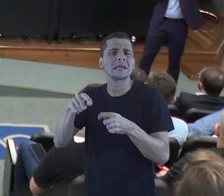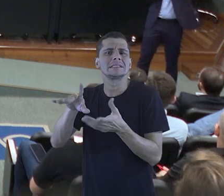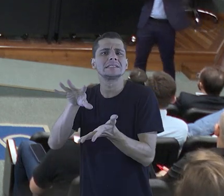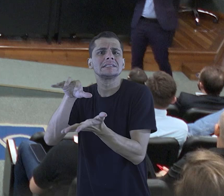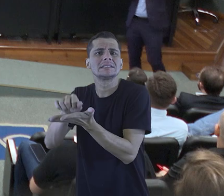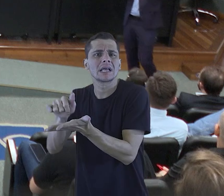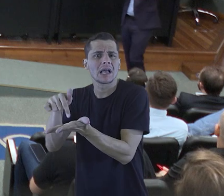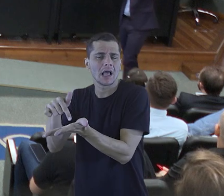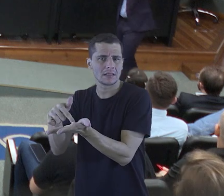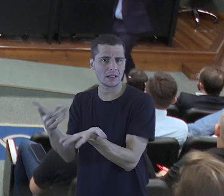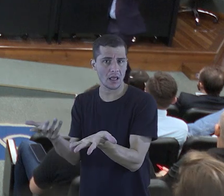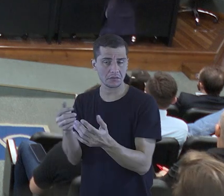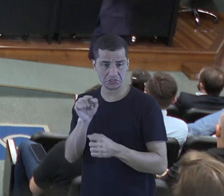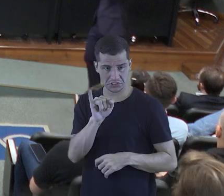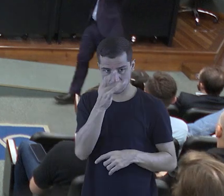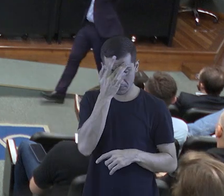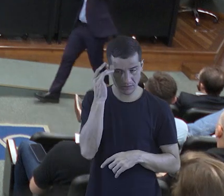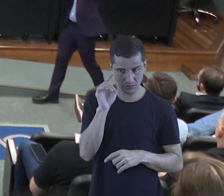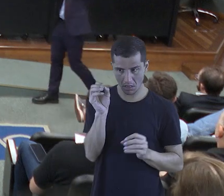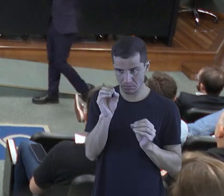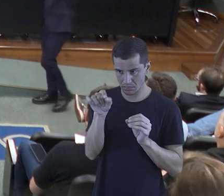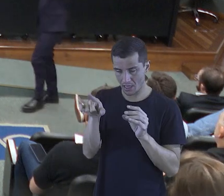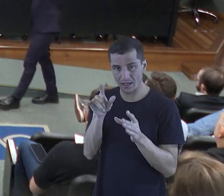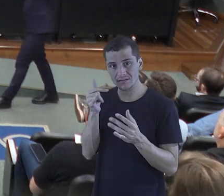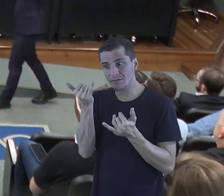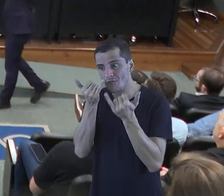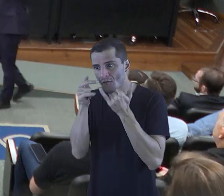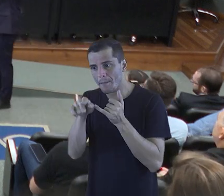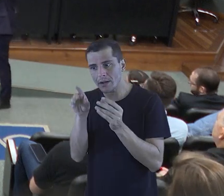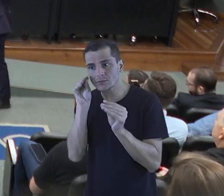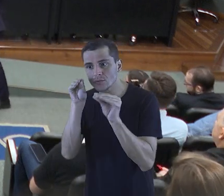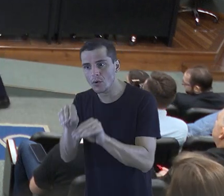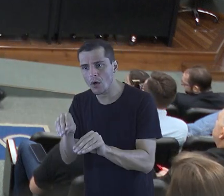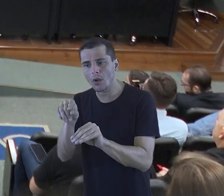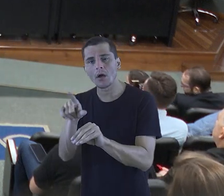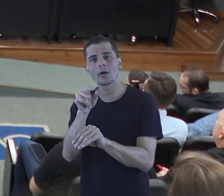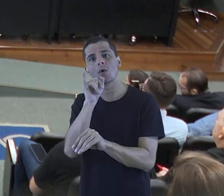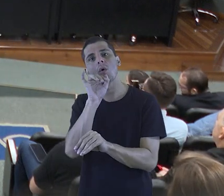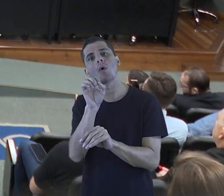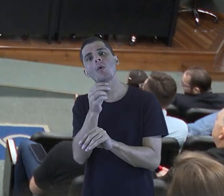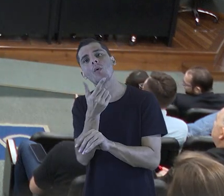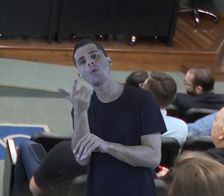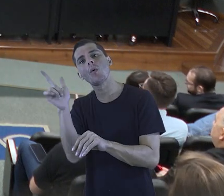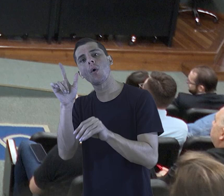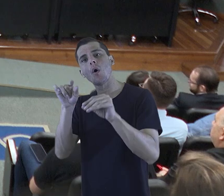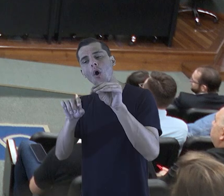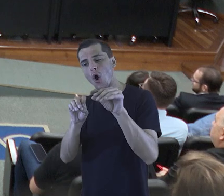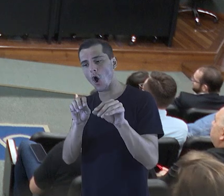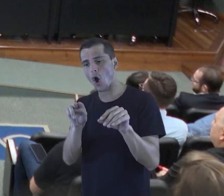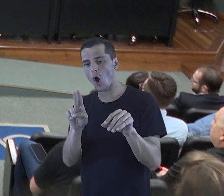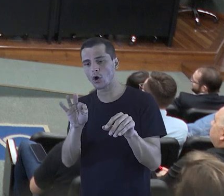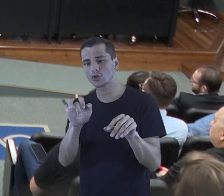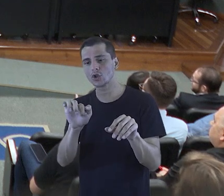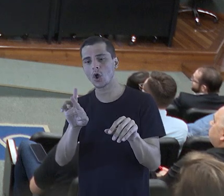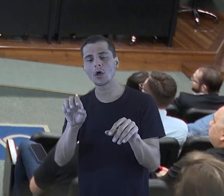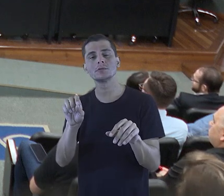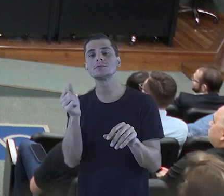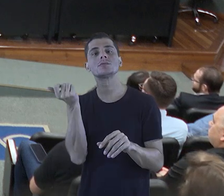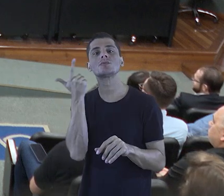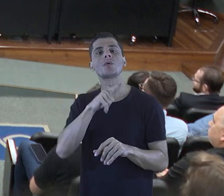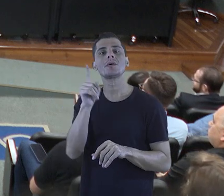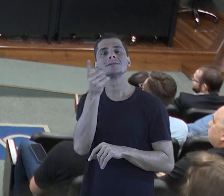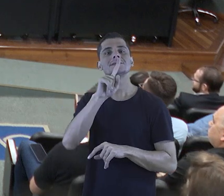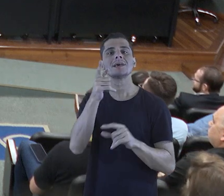Então, você precisa colocar. E aí, se você não clica ali a tua orientação sexual ou não informa a tua orientação sexual no Outros e